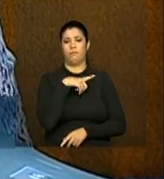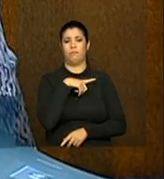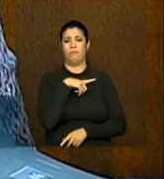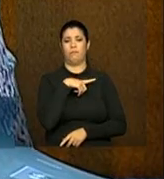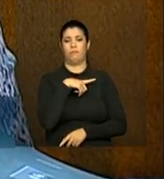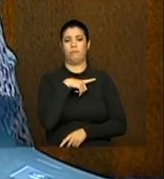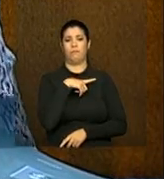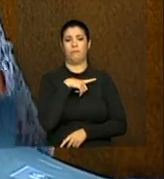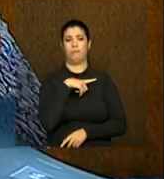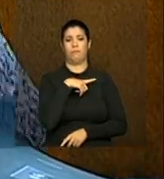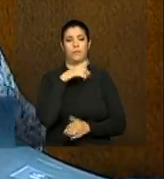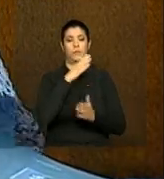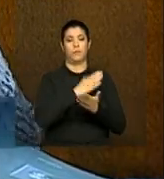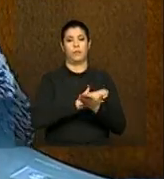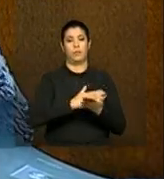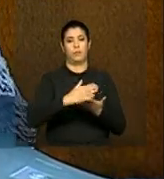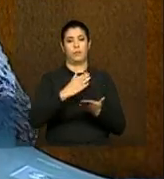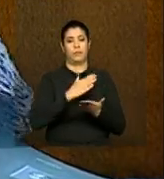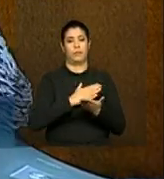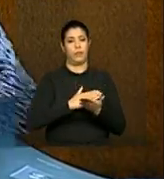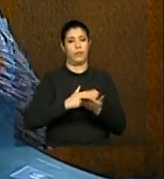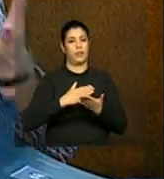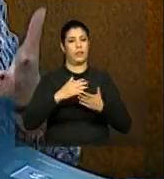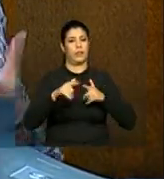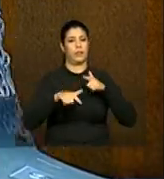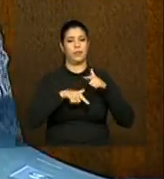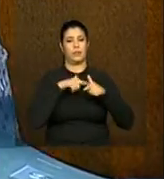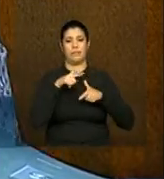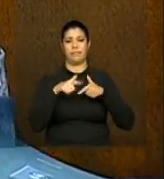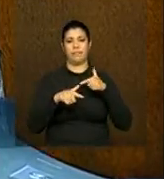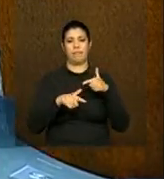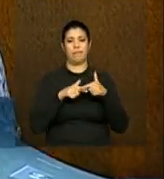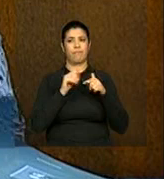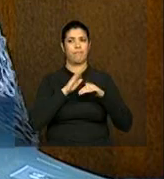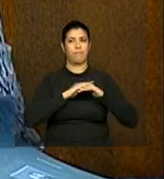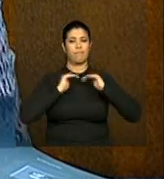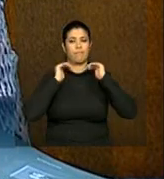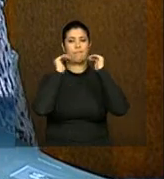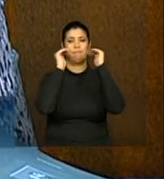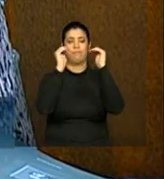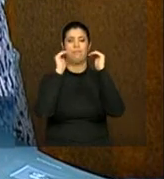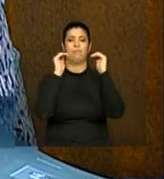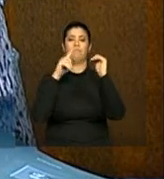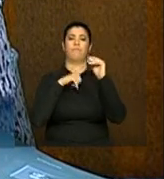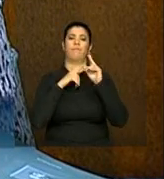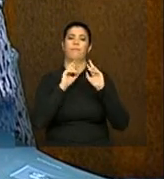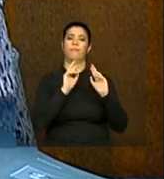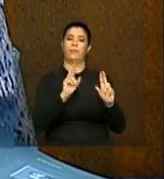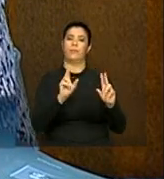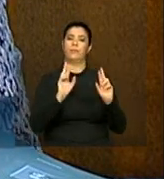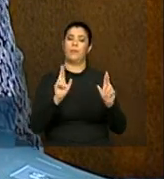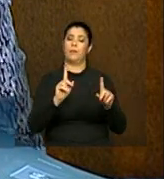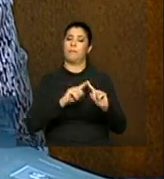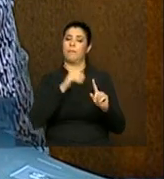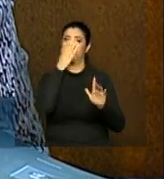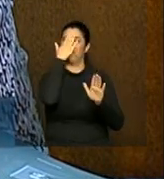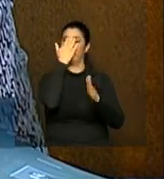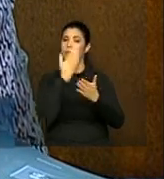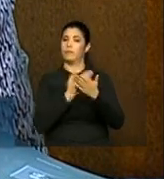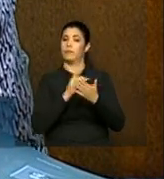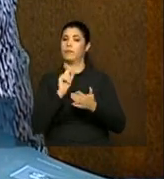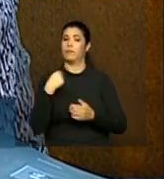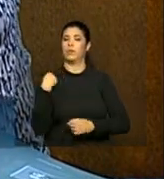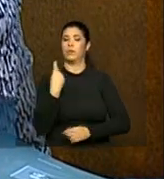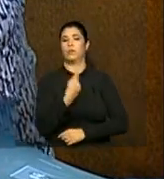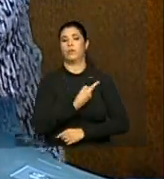uma de iniciar uma instância como essa, tão diversa. Eh, mas eu acredito que nós